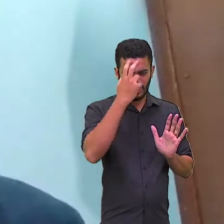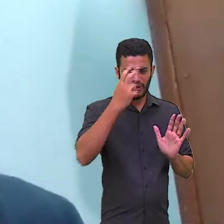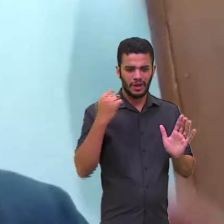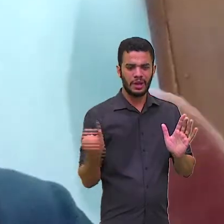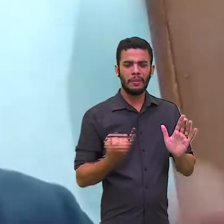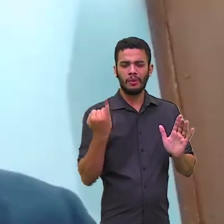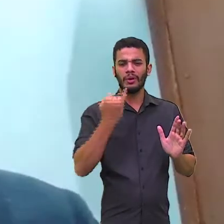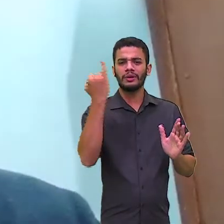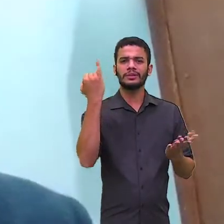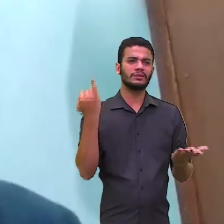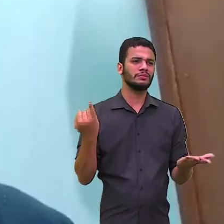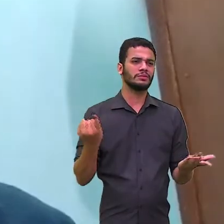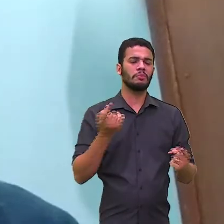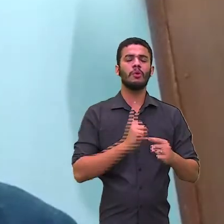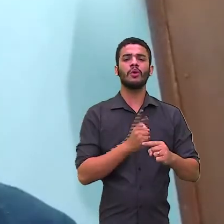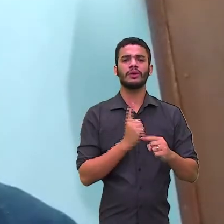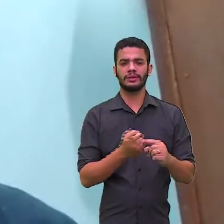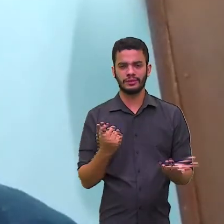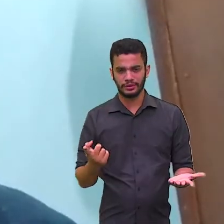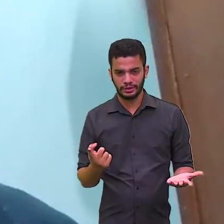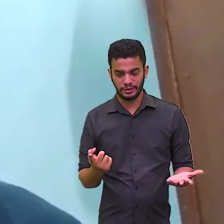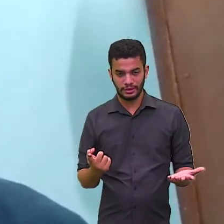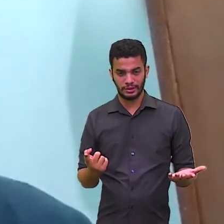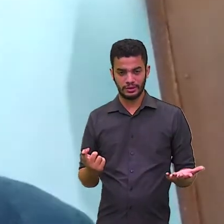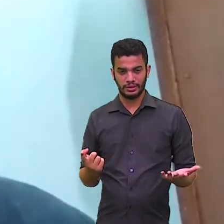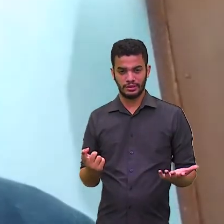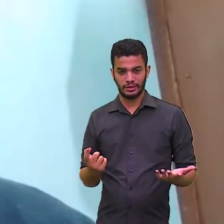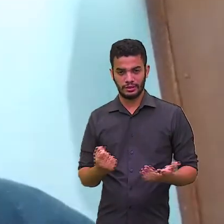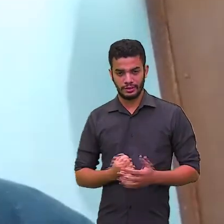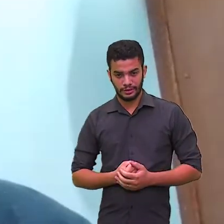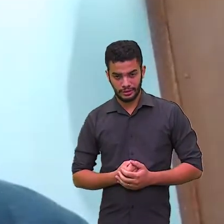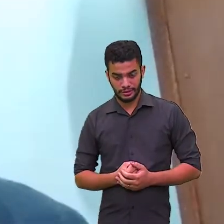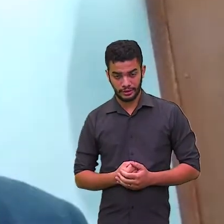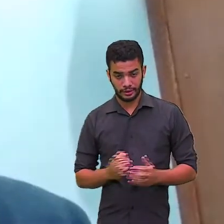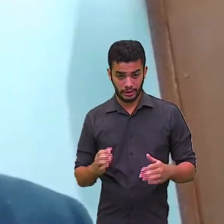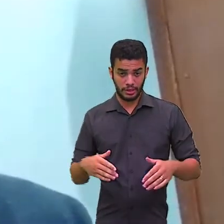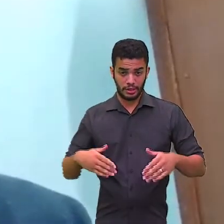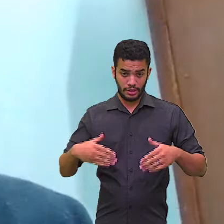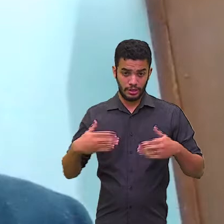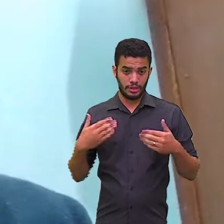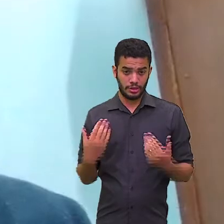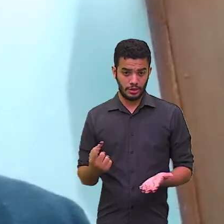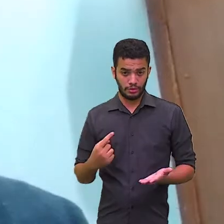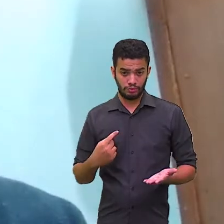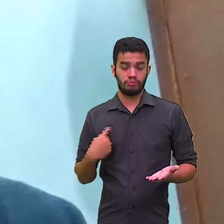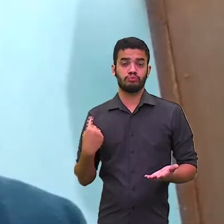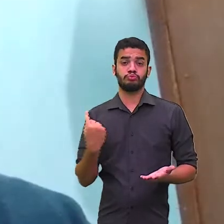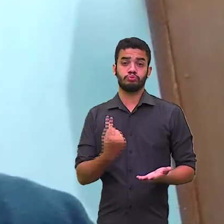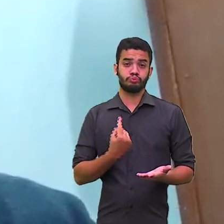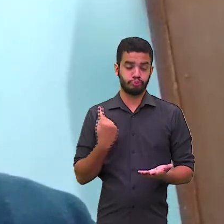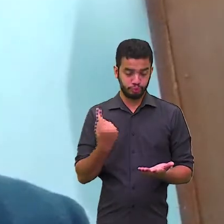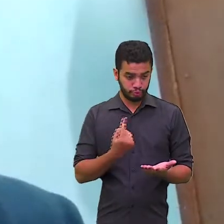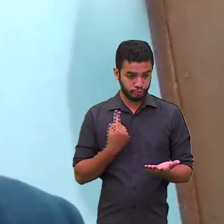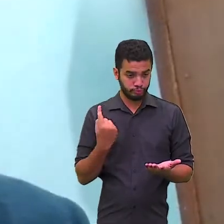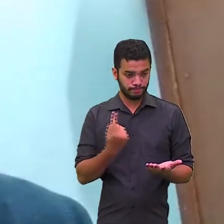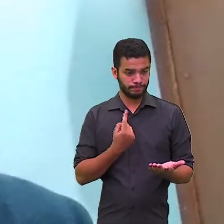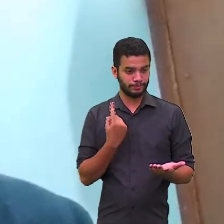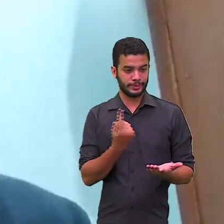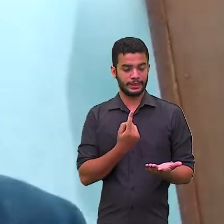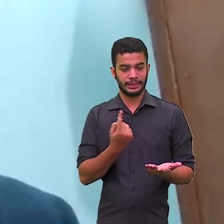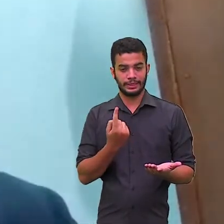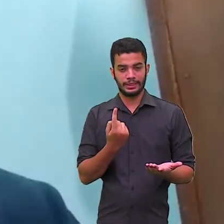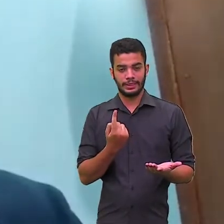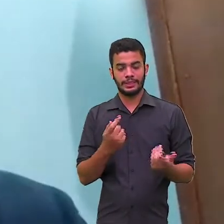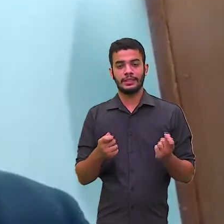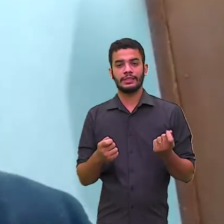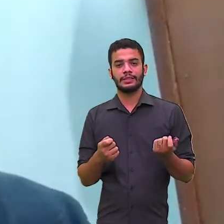que o patrimônio cultural é tão importante? Ele é importante porque nós somos o que nós